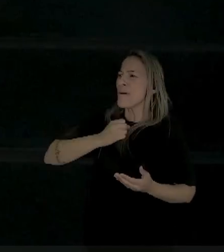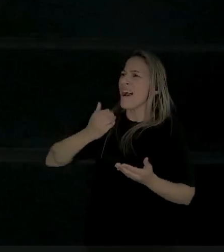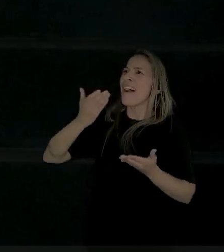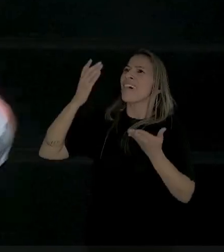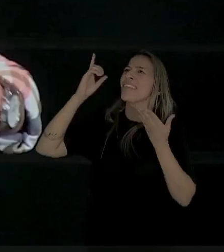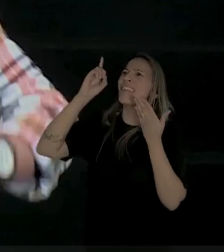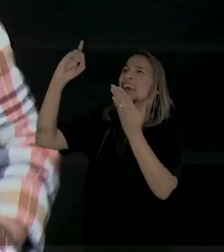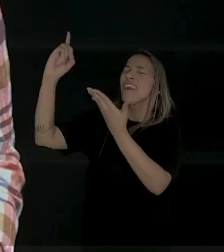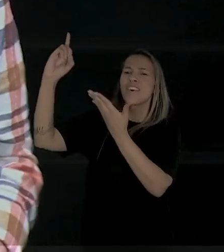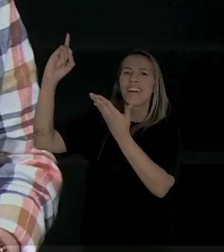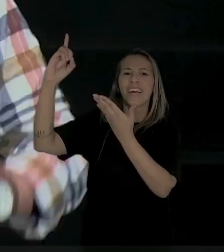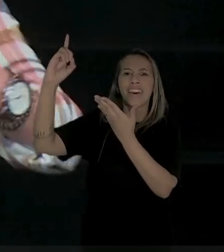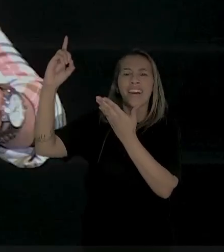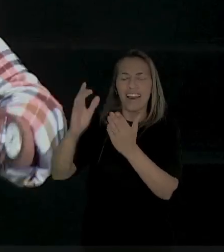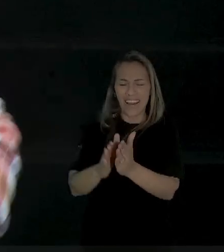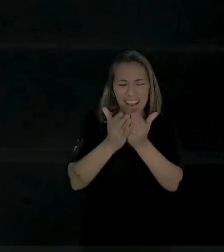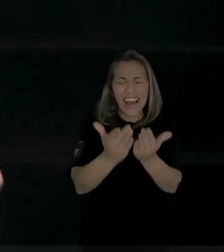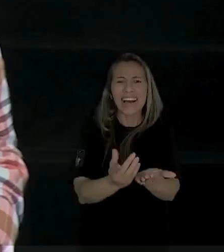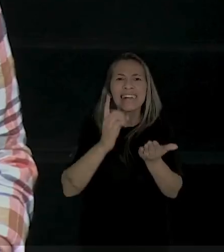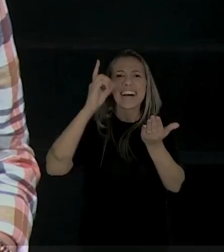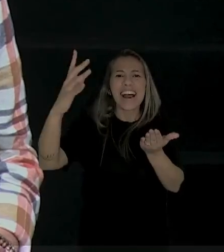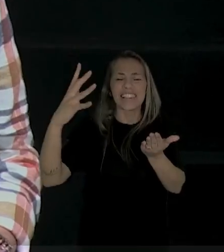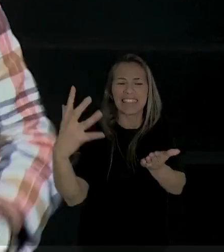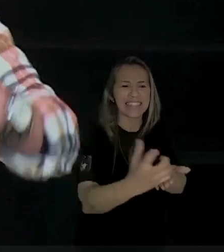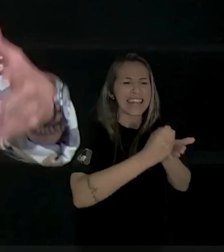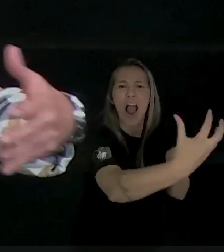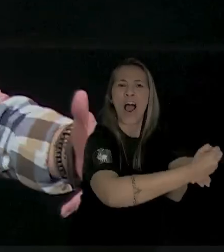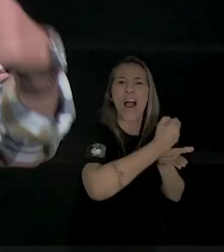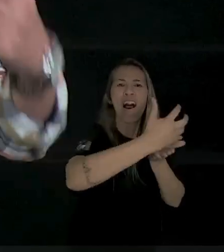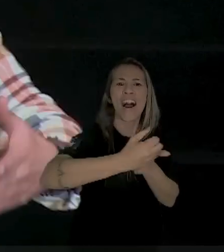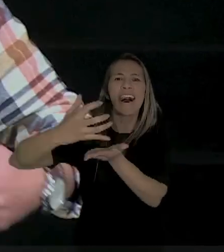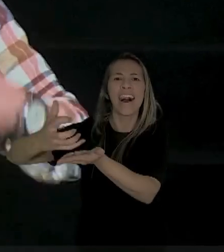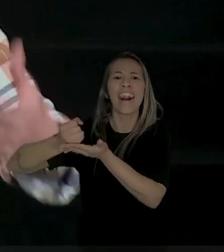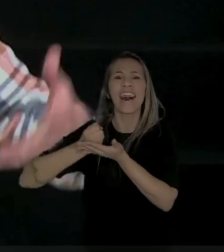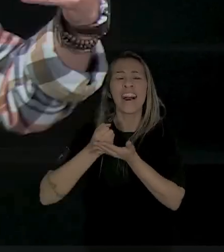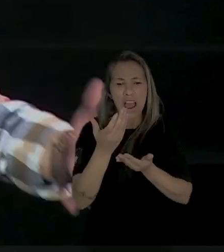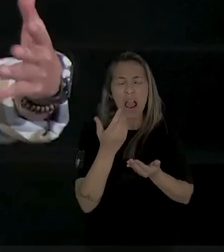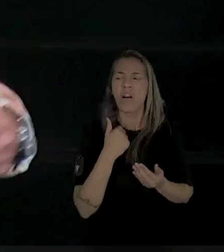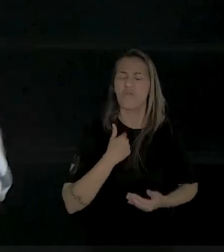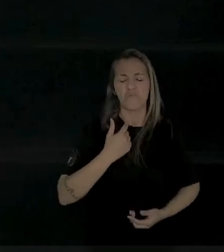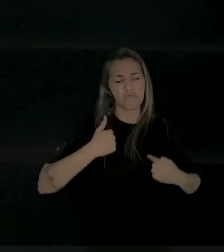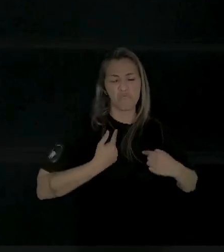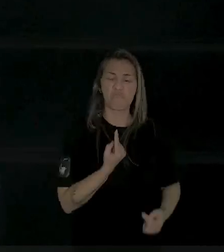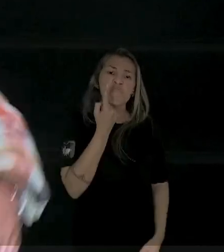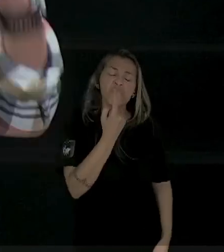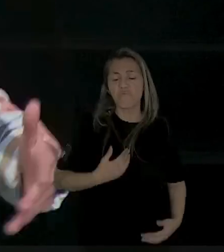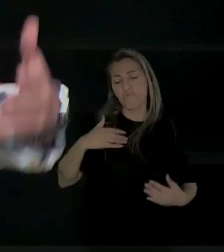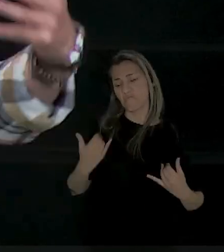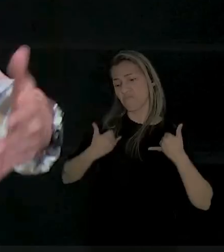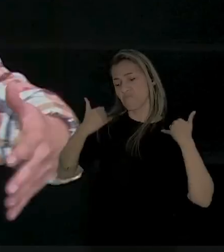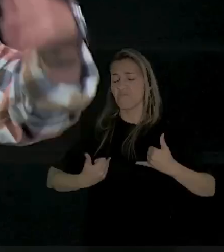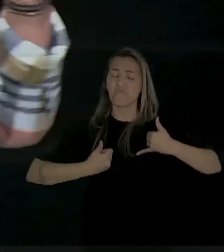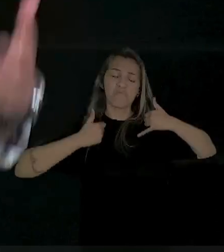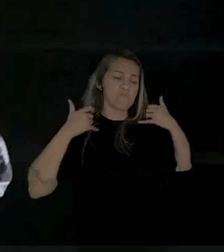ama? Deus ama o Evangelho, Deus ama libertar pessoas do pecado, e pessoas que não servem porque acham que não são valorizadas. Quem tem que